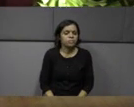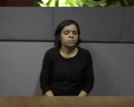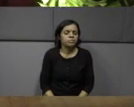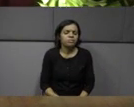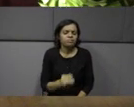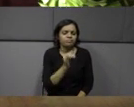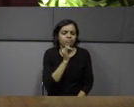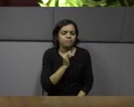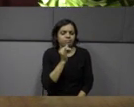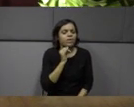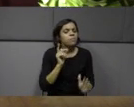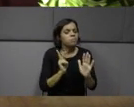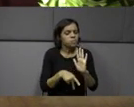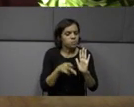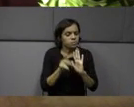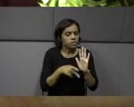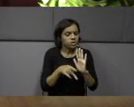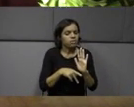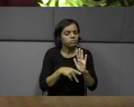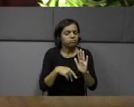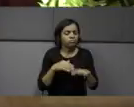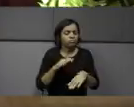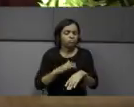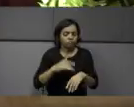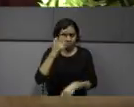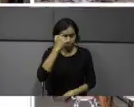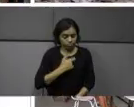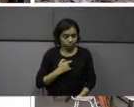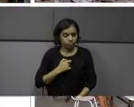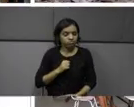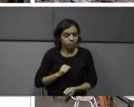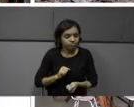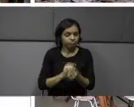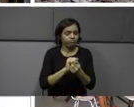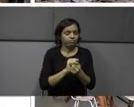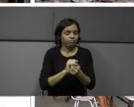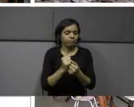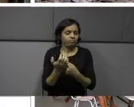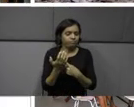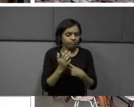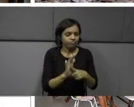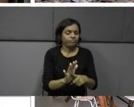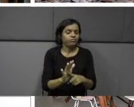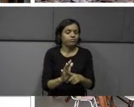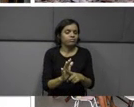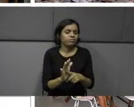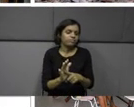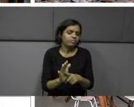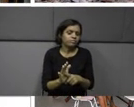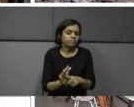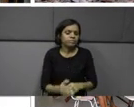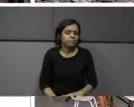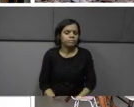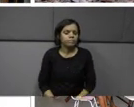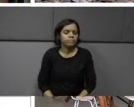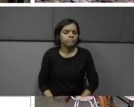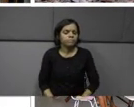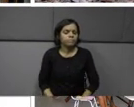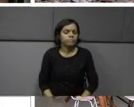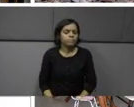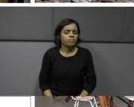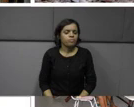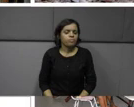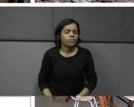exemplo de um projeto que eu participei pois é que como a gente pode se ausentar